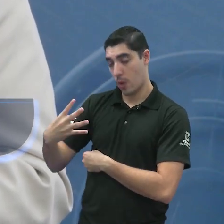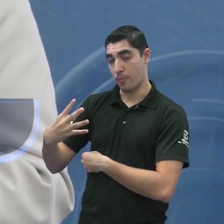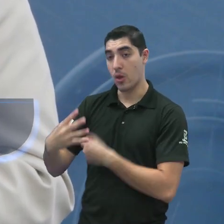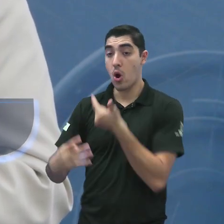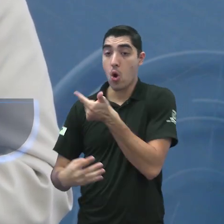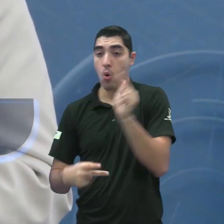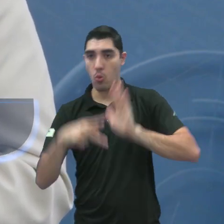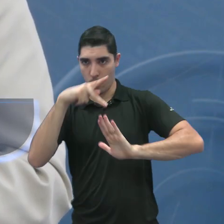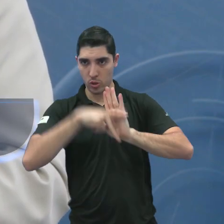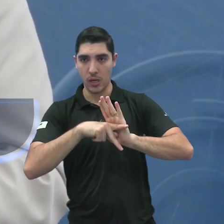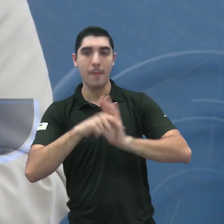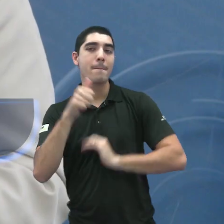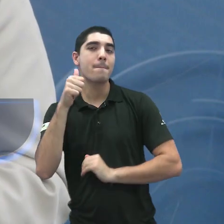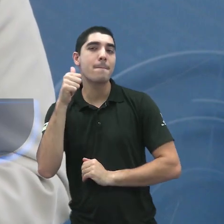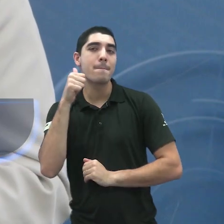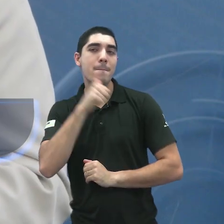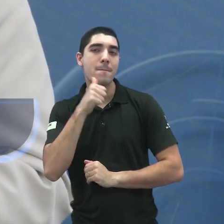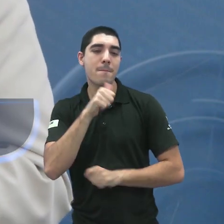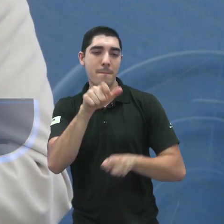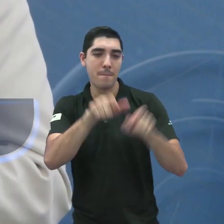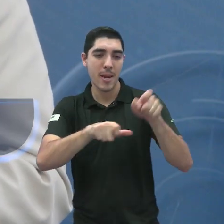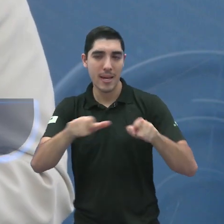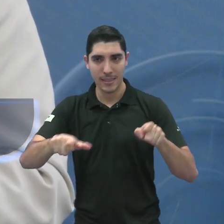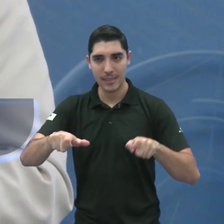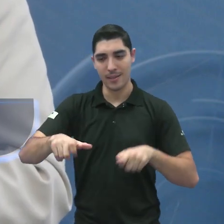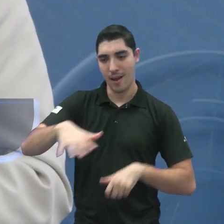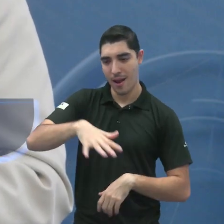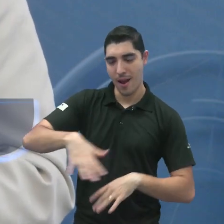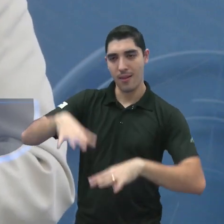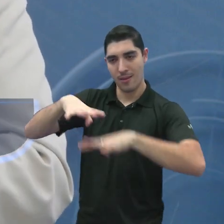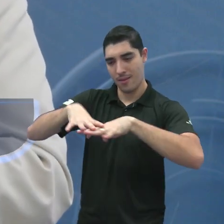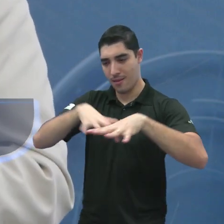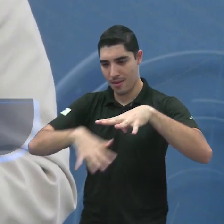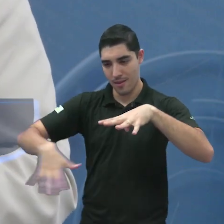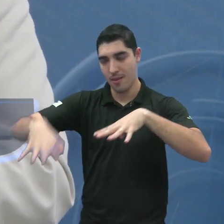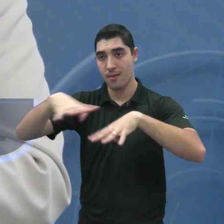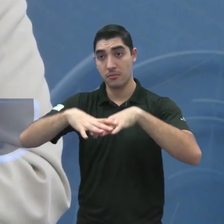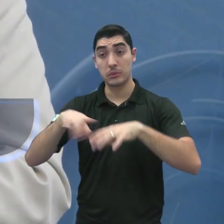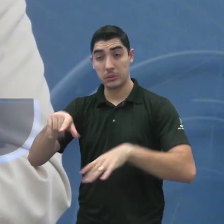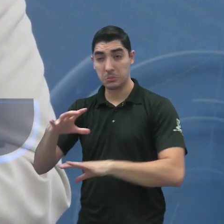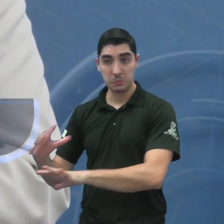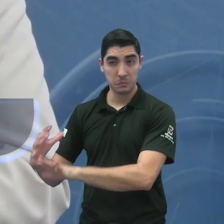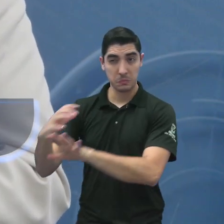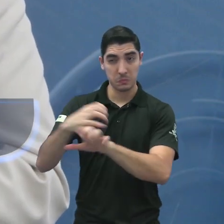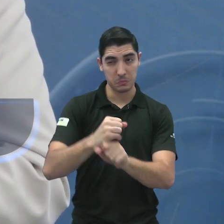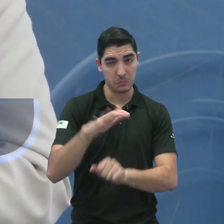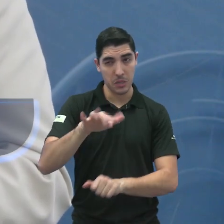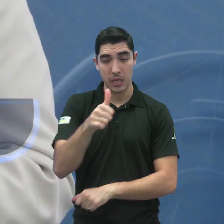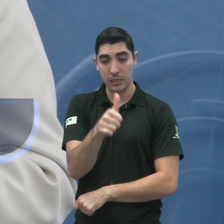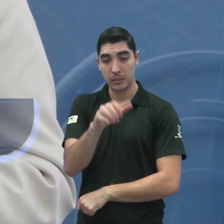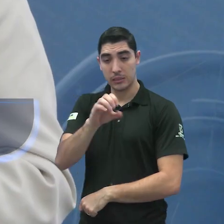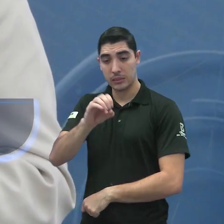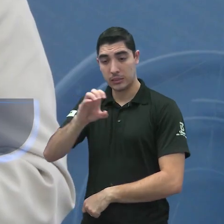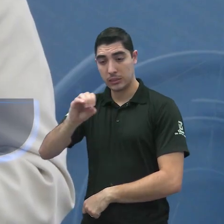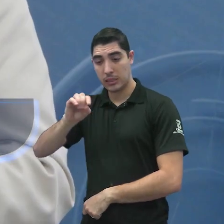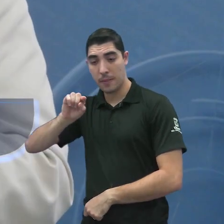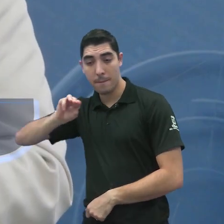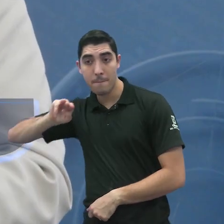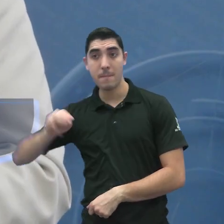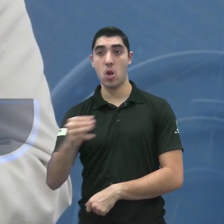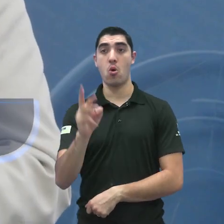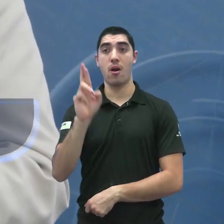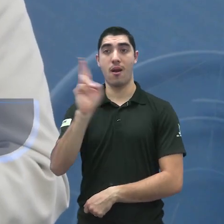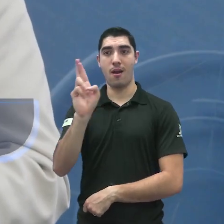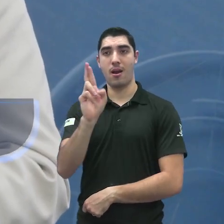nas Exatas, Engenharias e Computação prevê 100 milhões de reais em investimentos